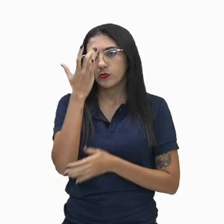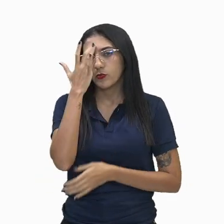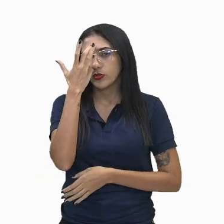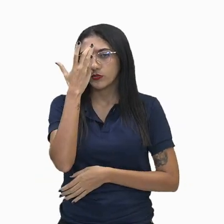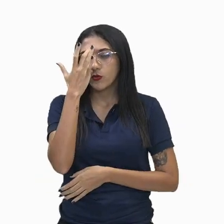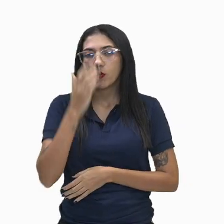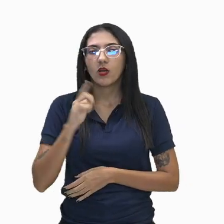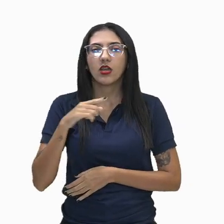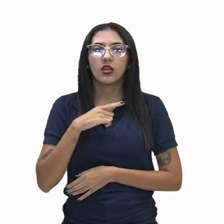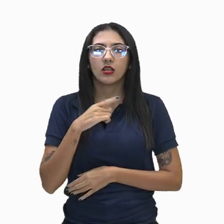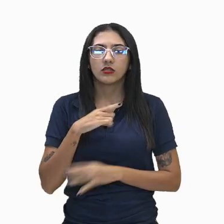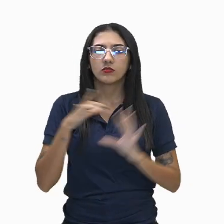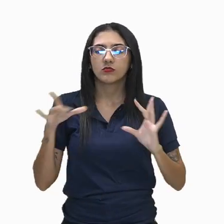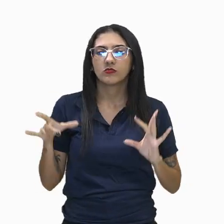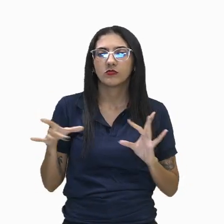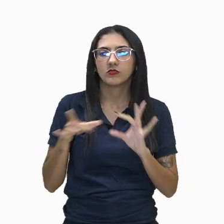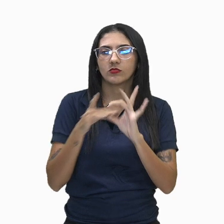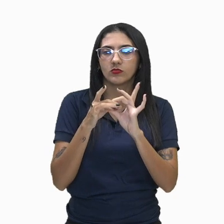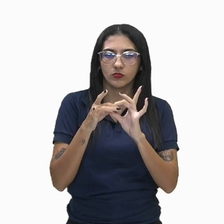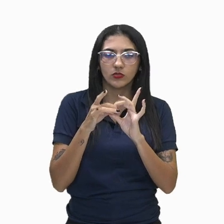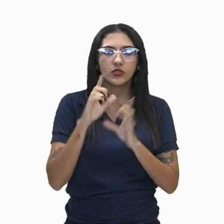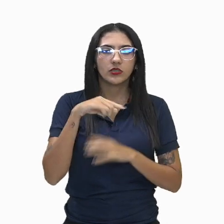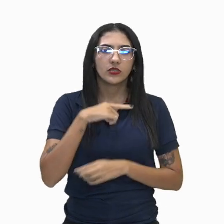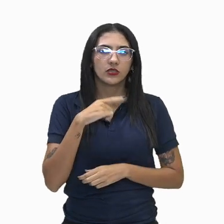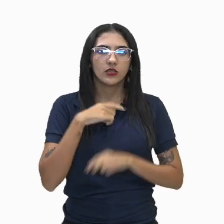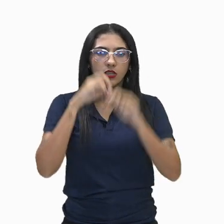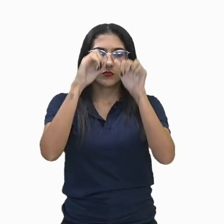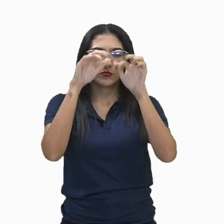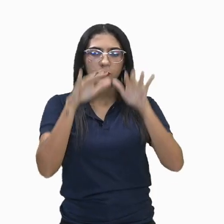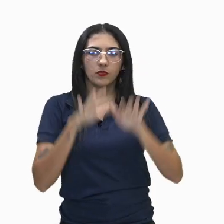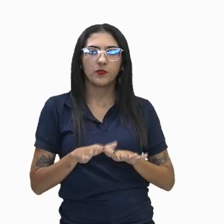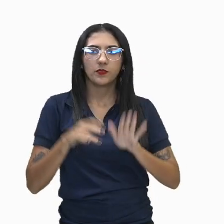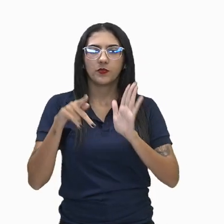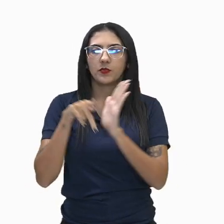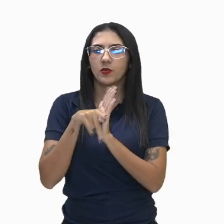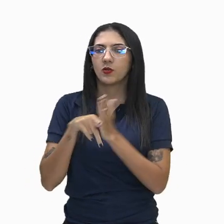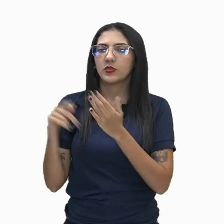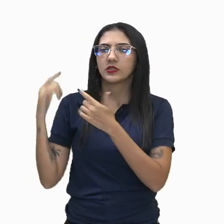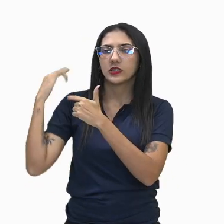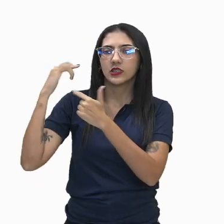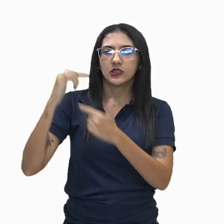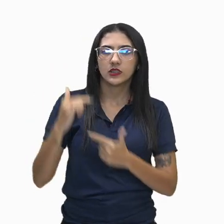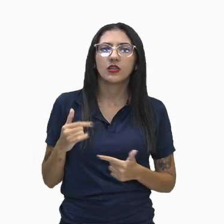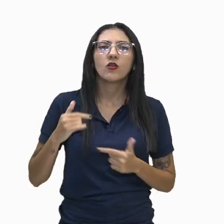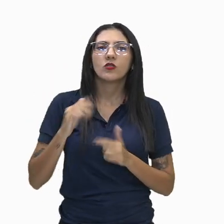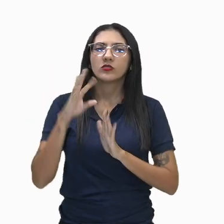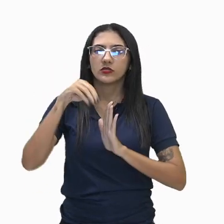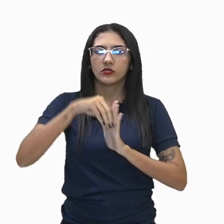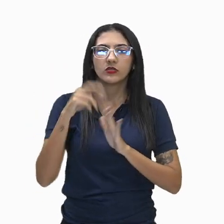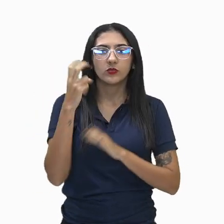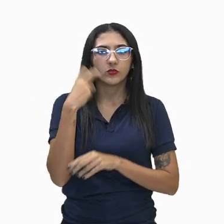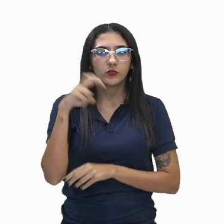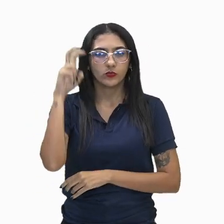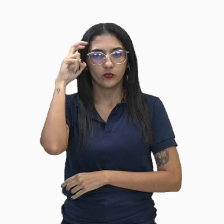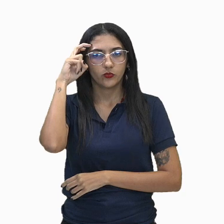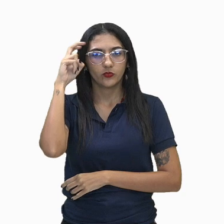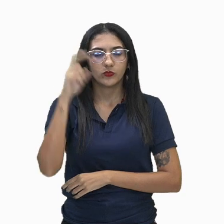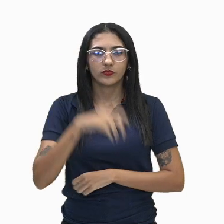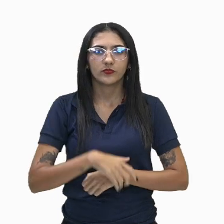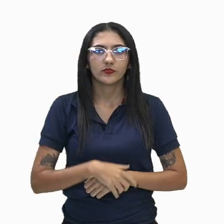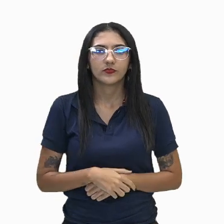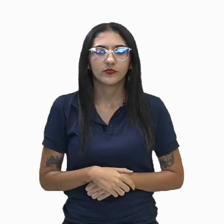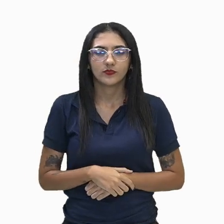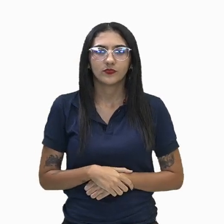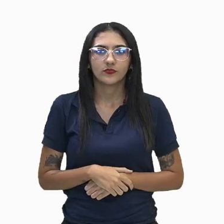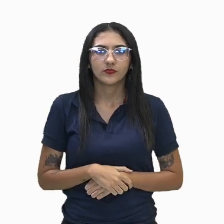casais sob bênção divina e tradições culturais. Também nós temos os rituais